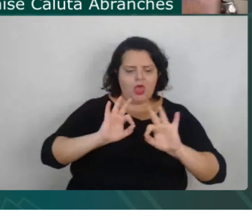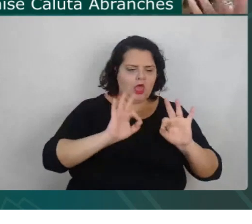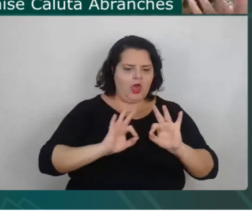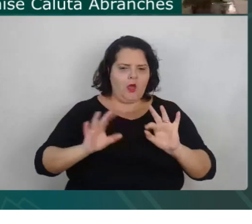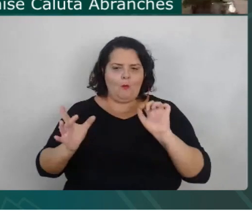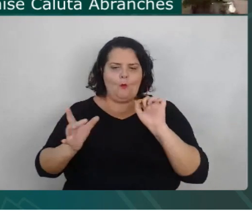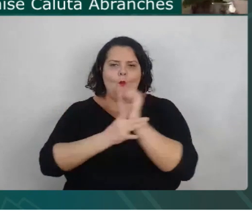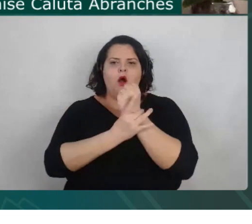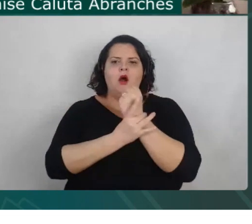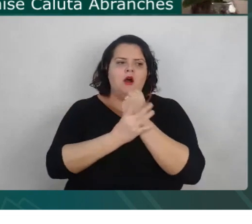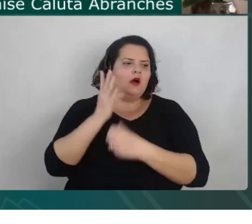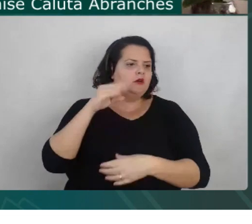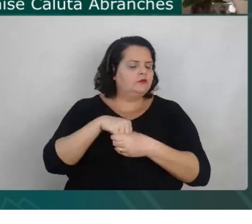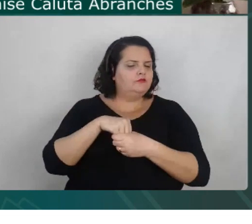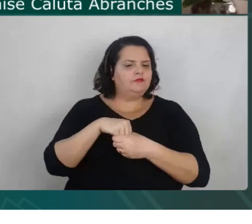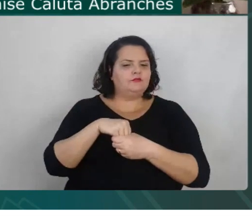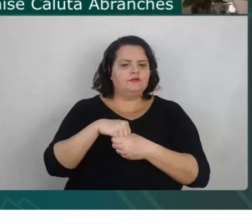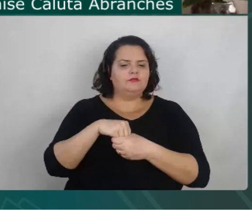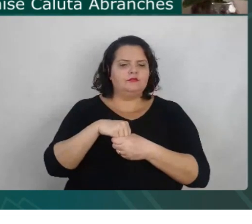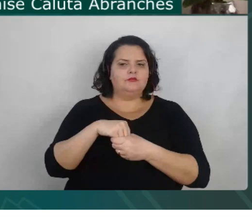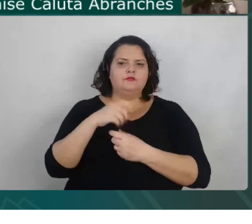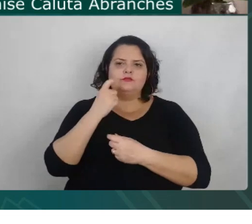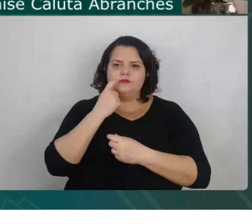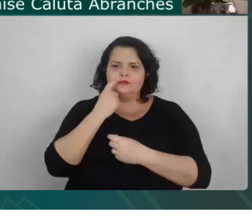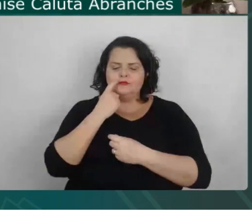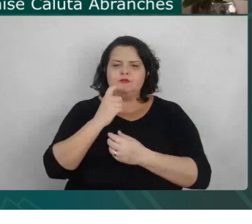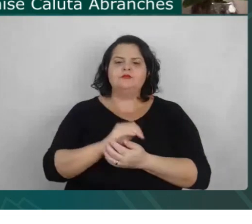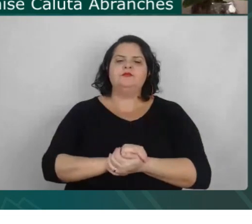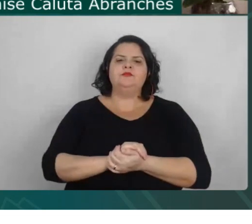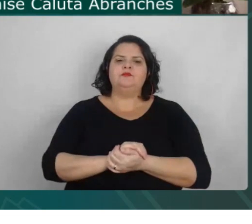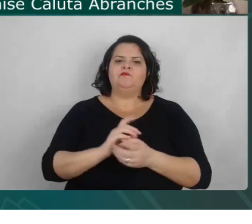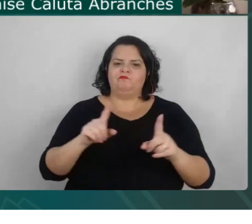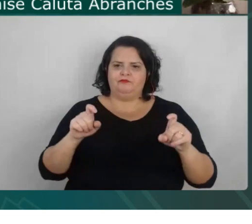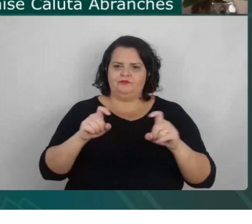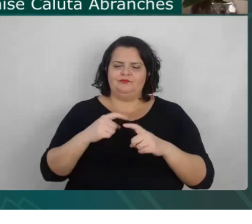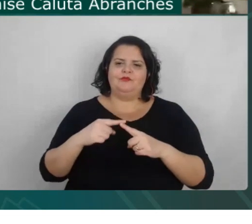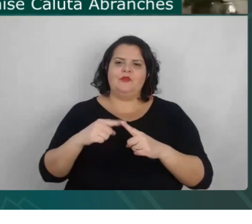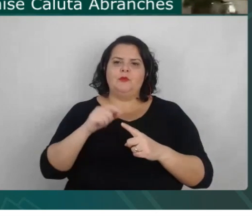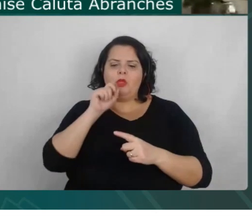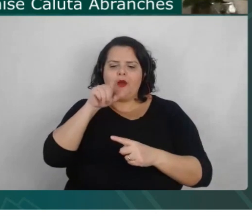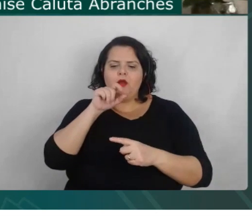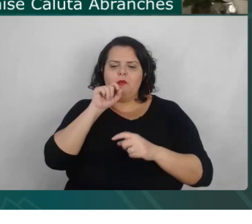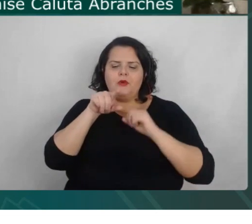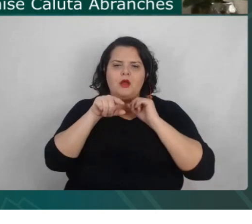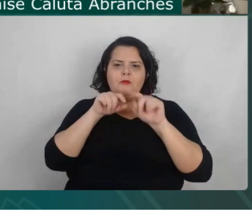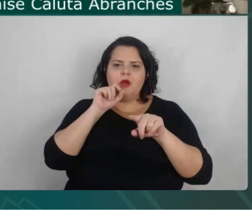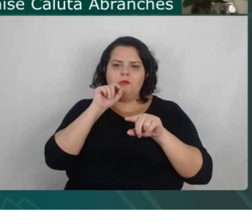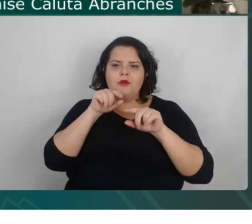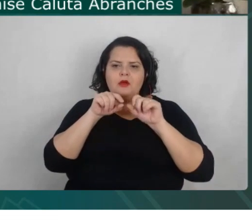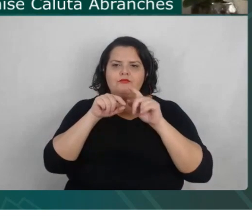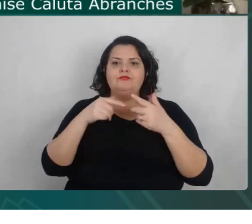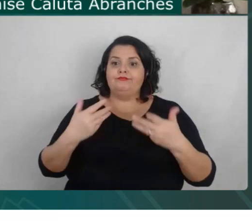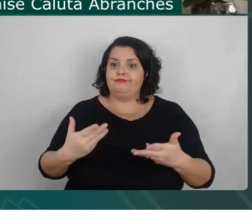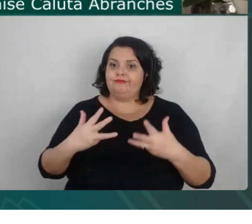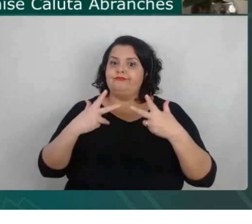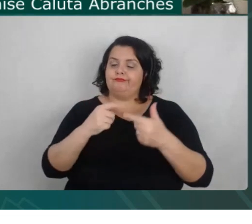vez que a gente projeta, aliás, produz esse aerosol, e tudo que você mencionou